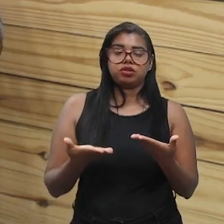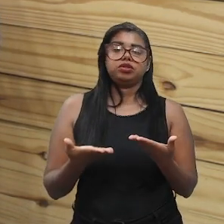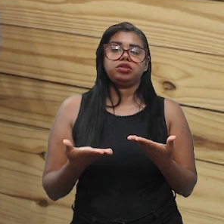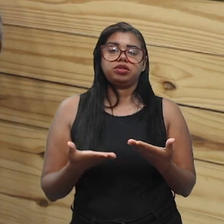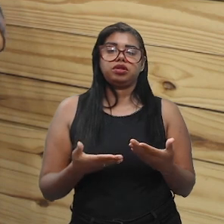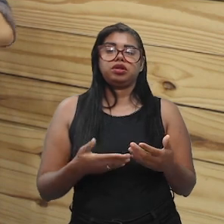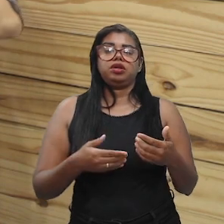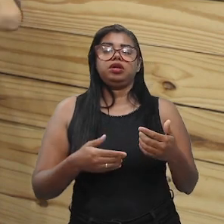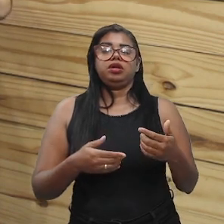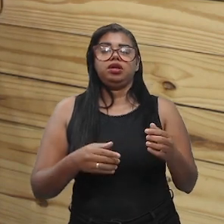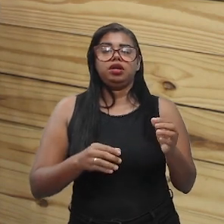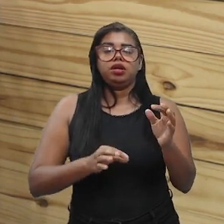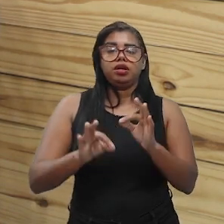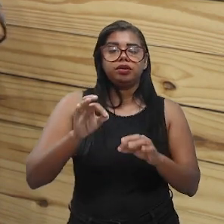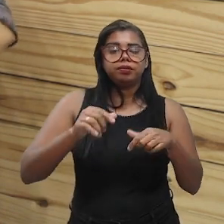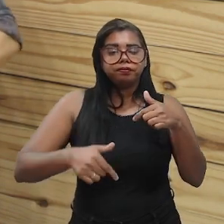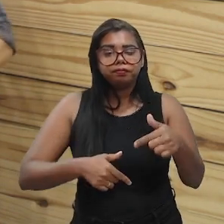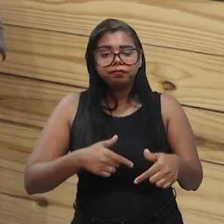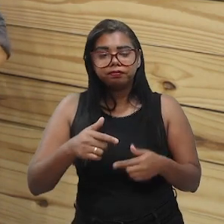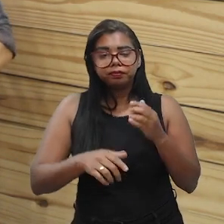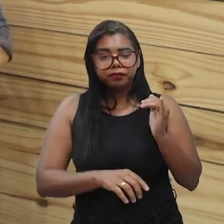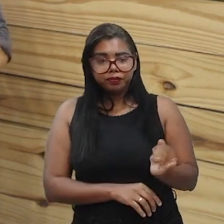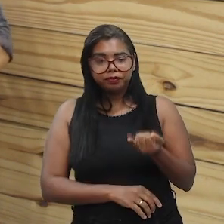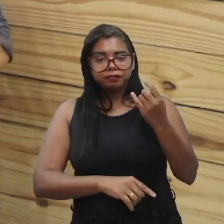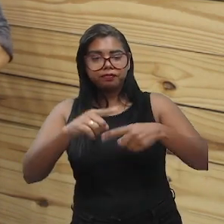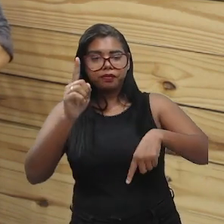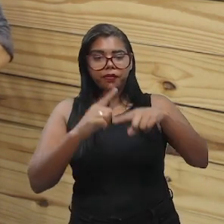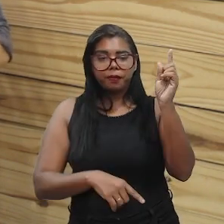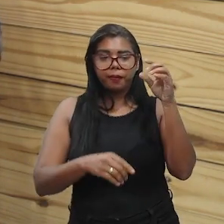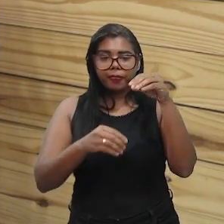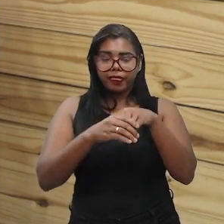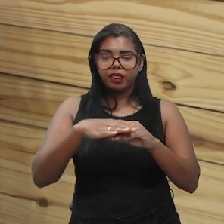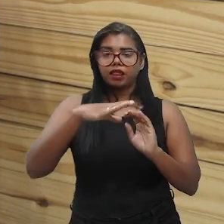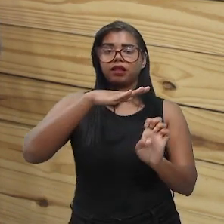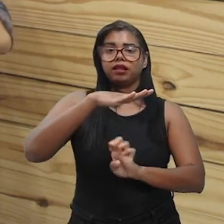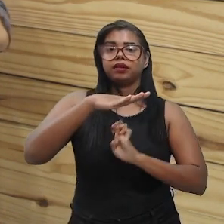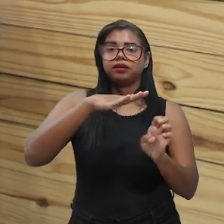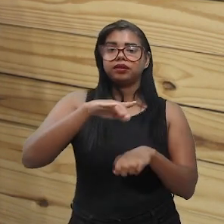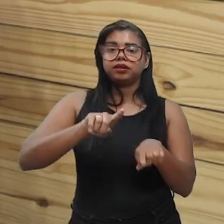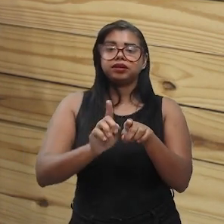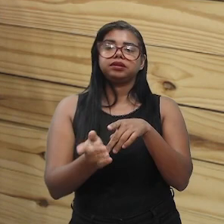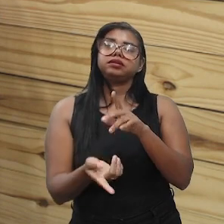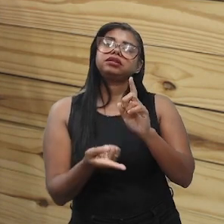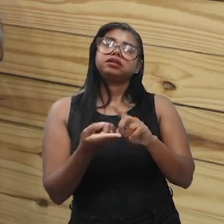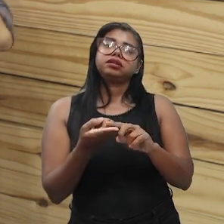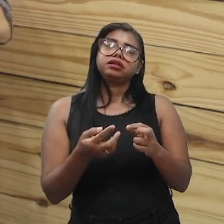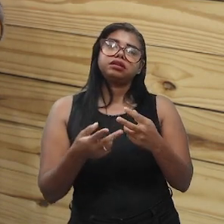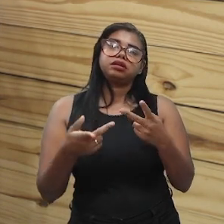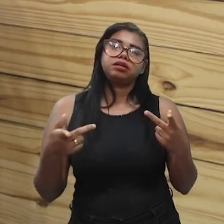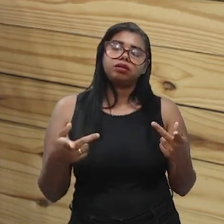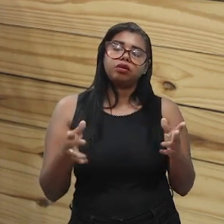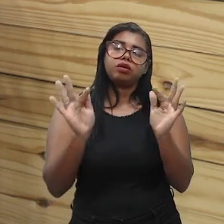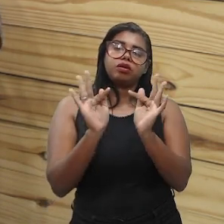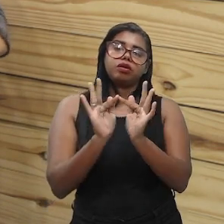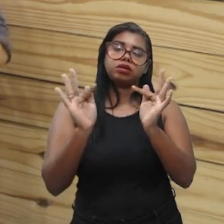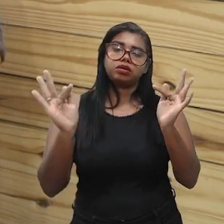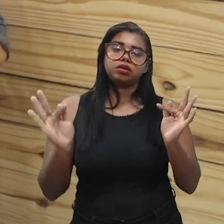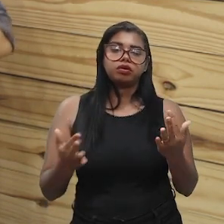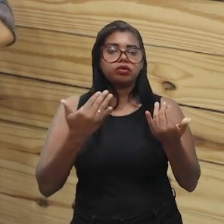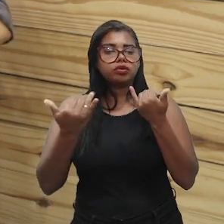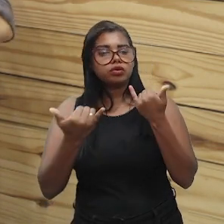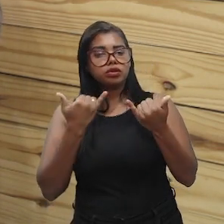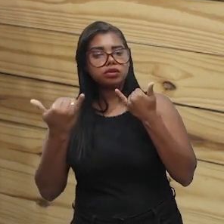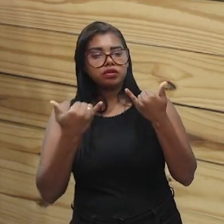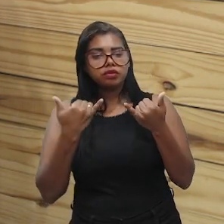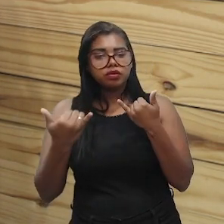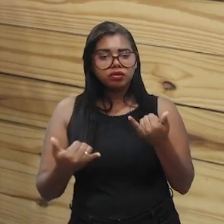organizacional ou buscando a oportunidade nas empresas, outras funções ou outras informações